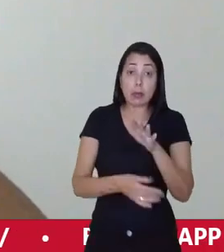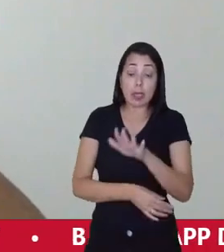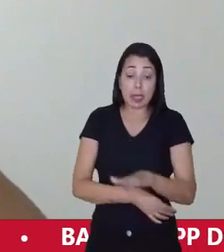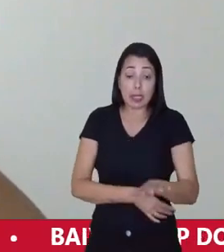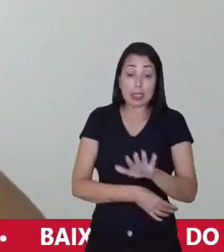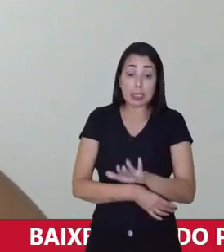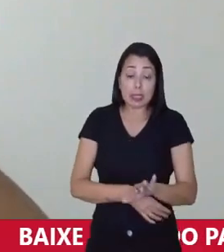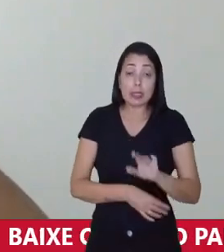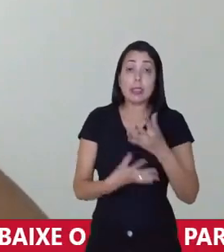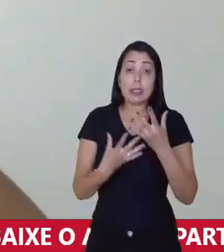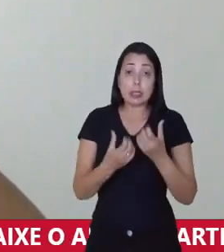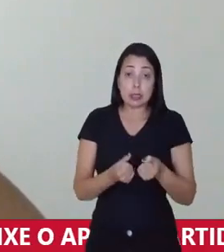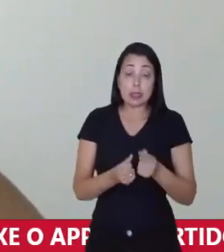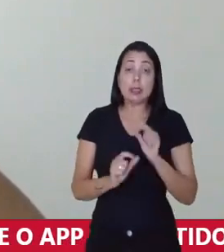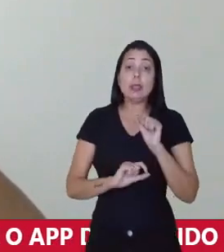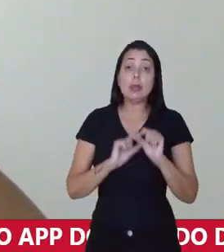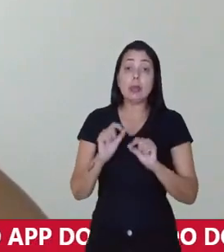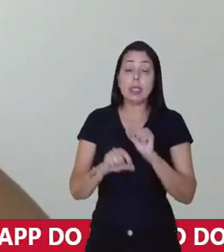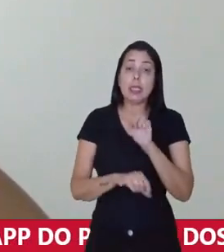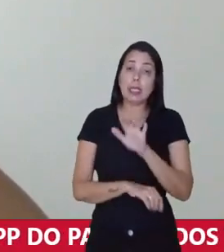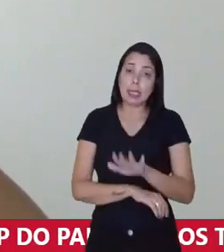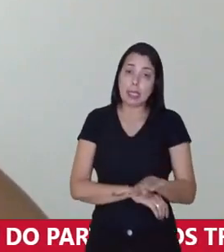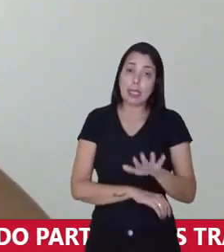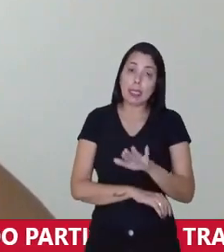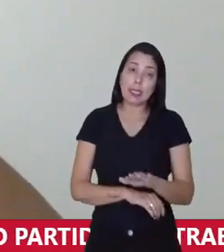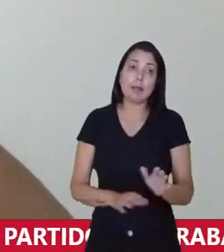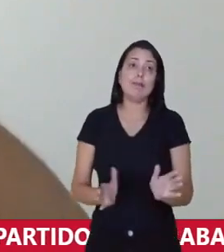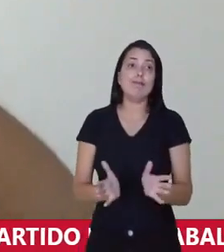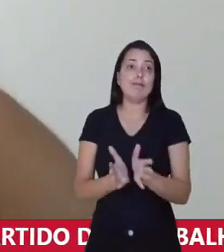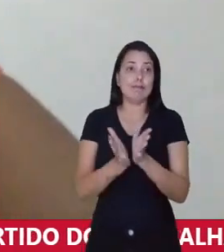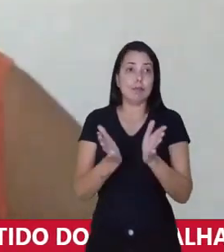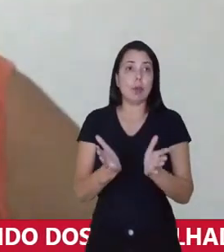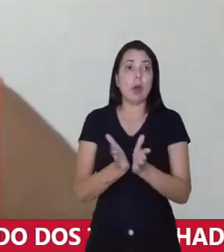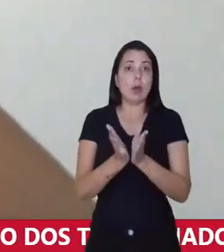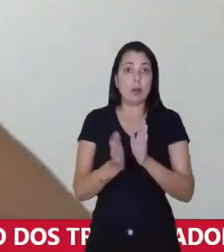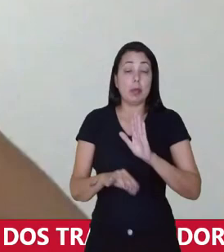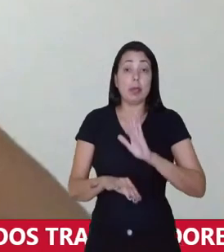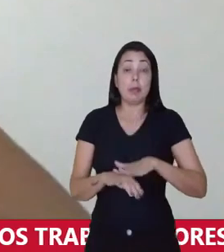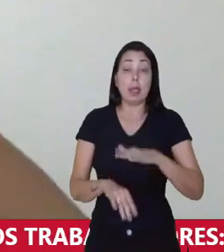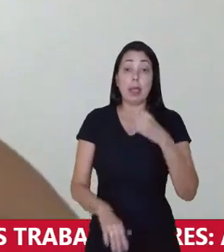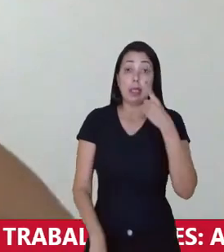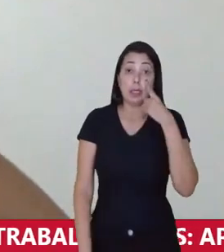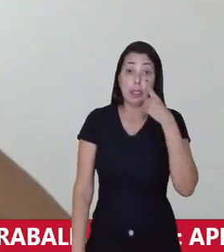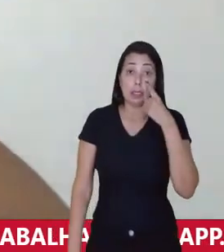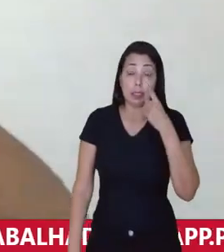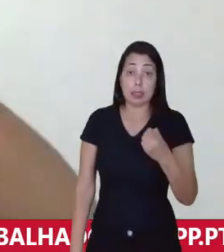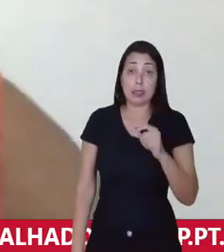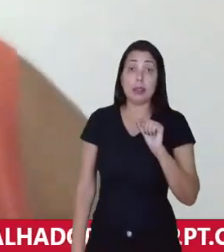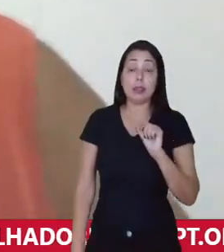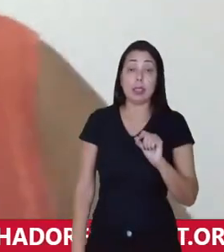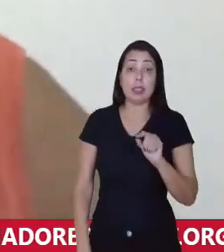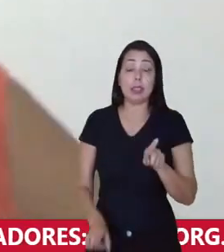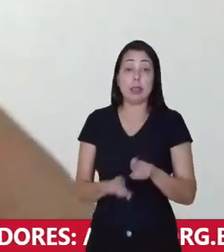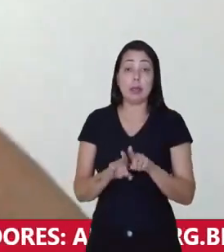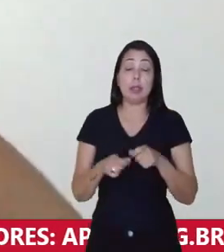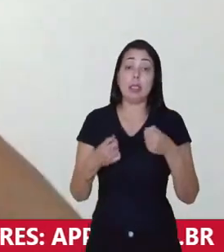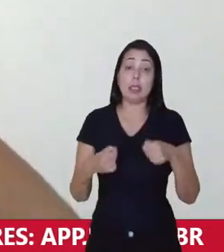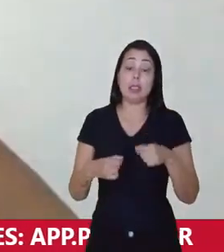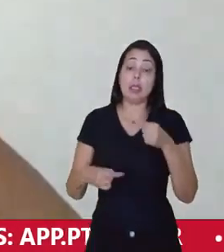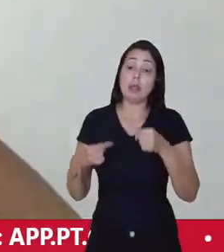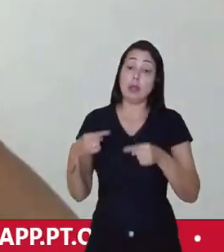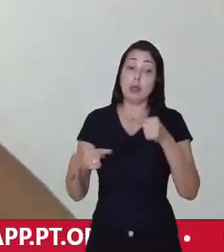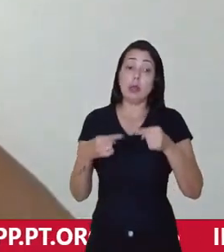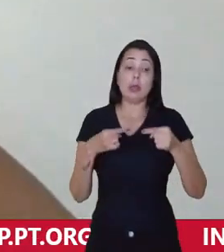eram consideradas crianças pobres. E é mais interessante e necessário